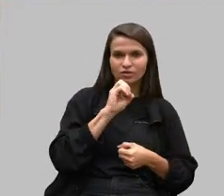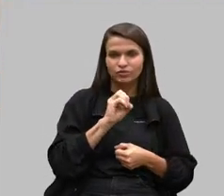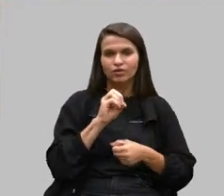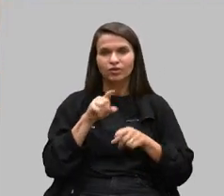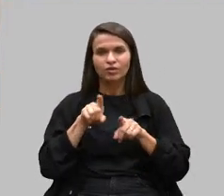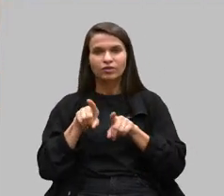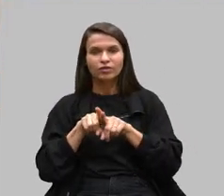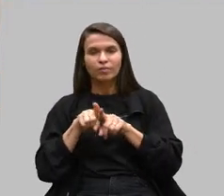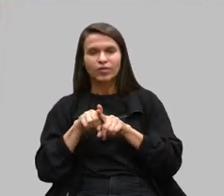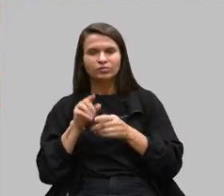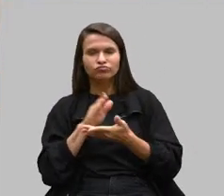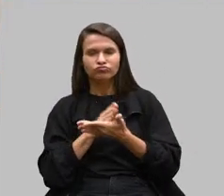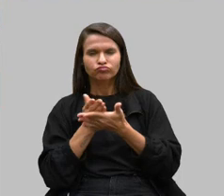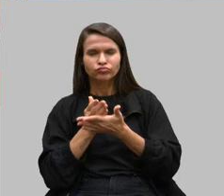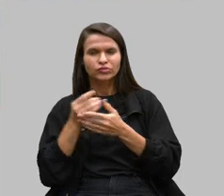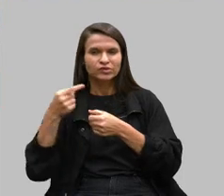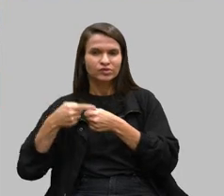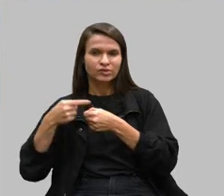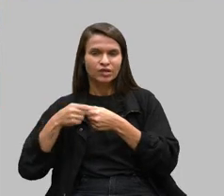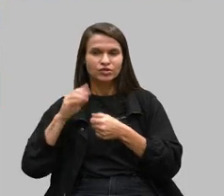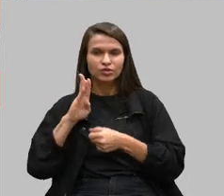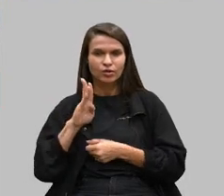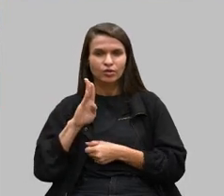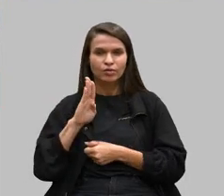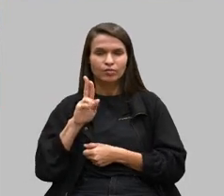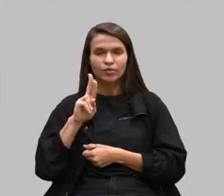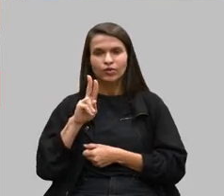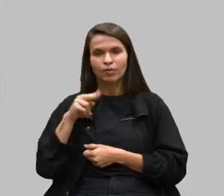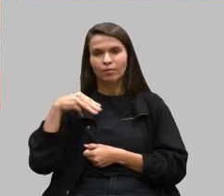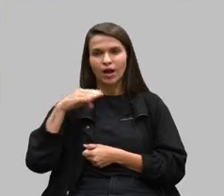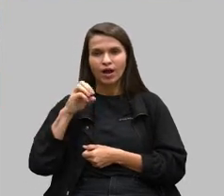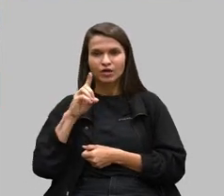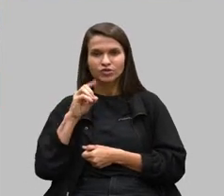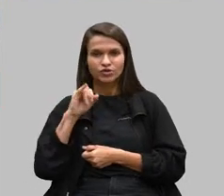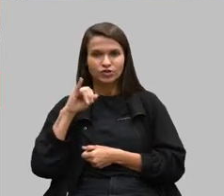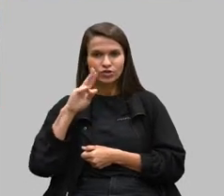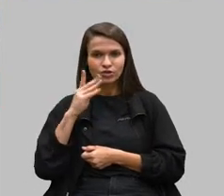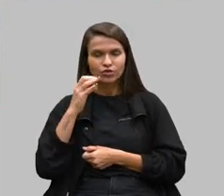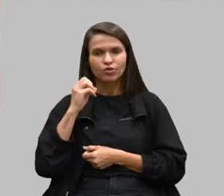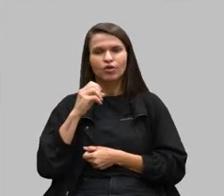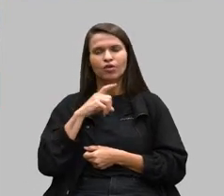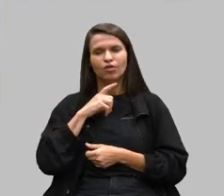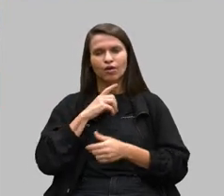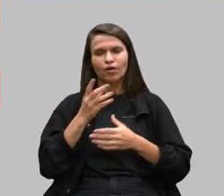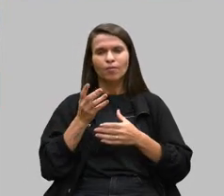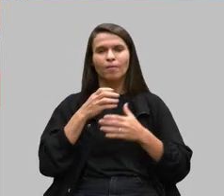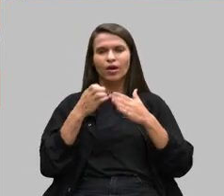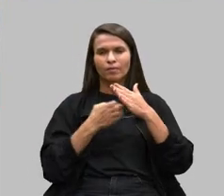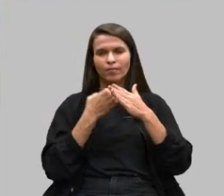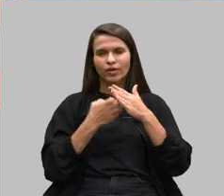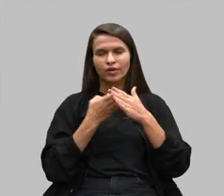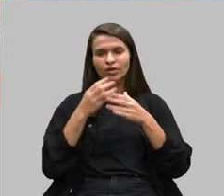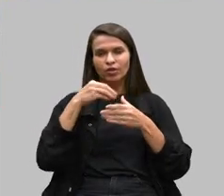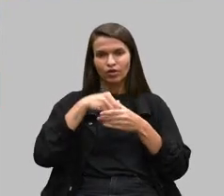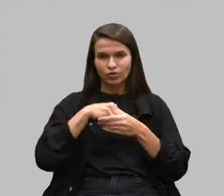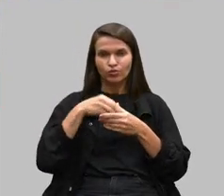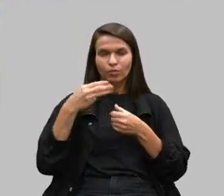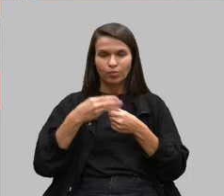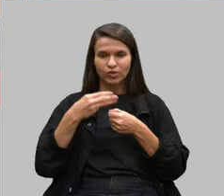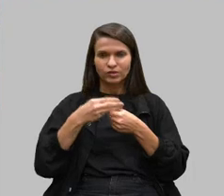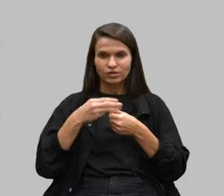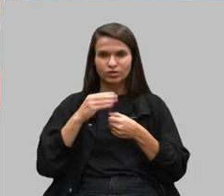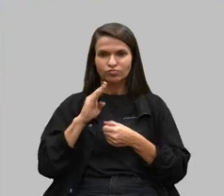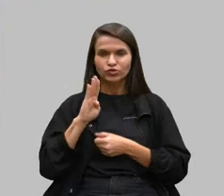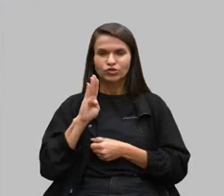transporta minério de ferro é demais eu tenho uma empresa dentro do meu Município dentro do município de Brumadinho que